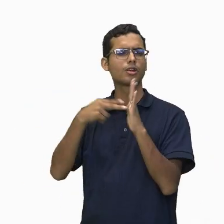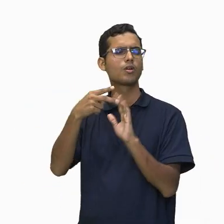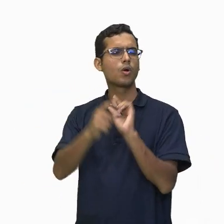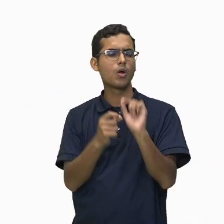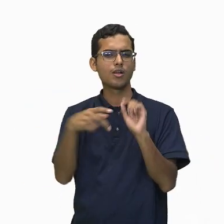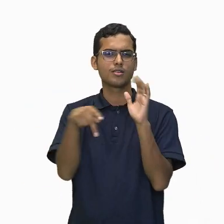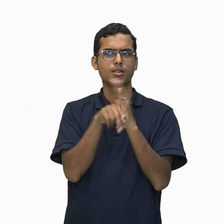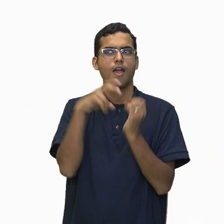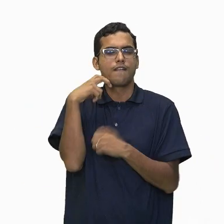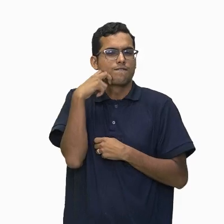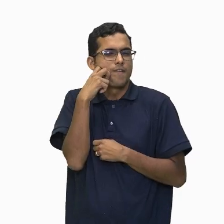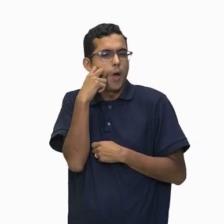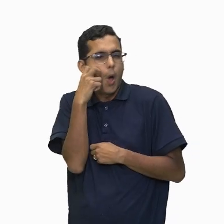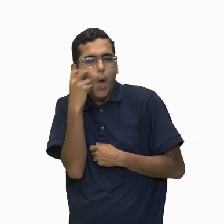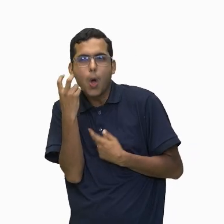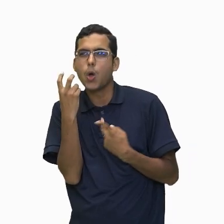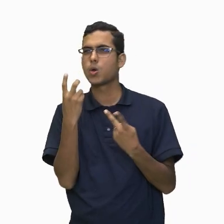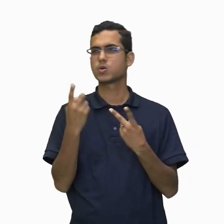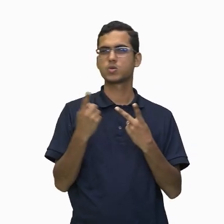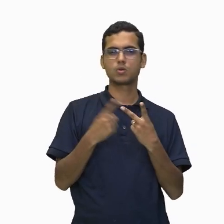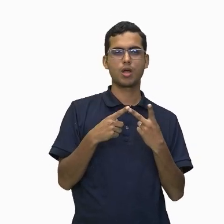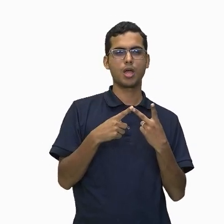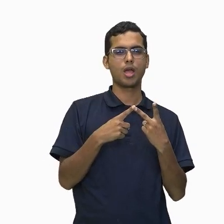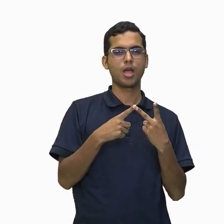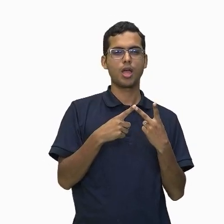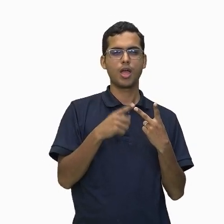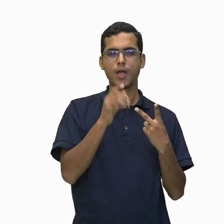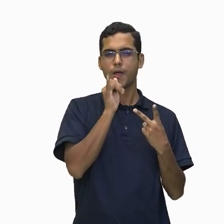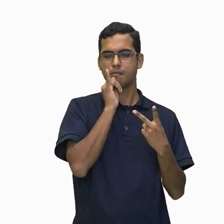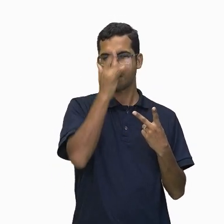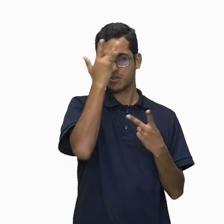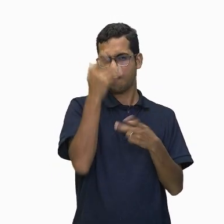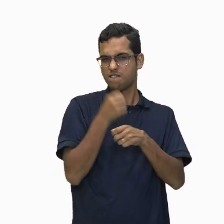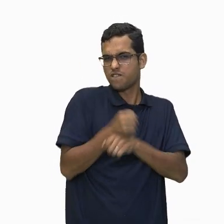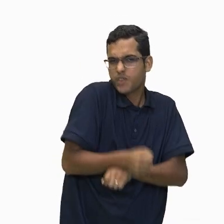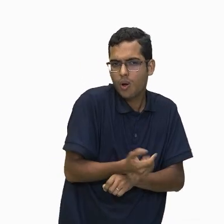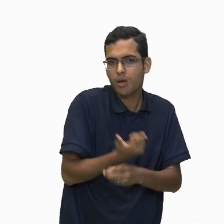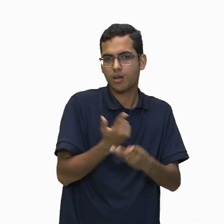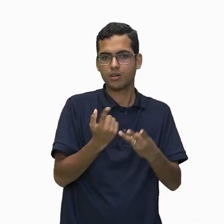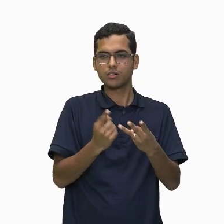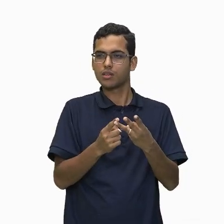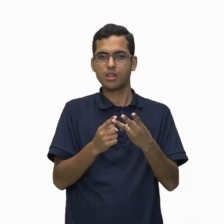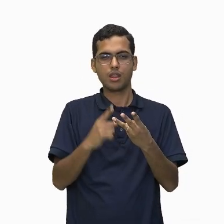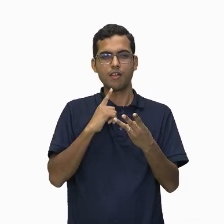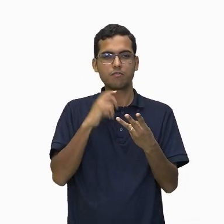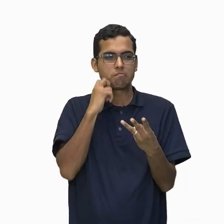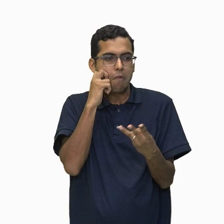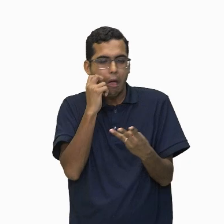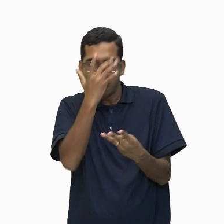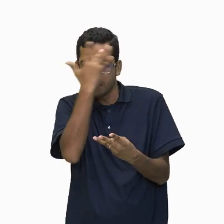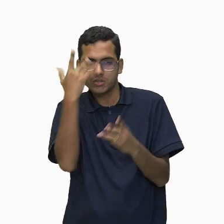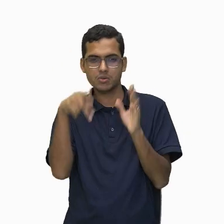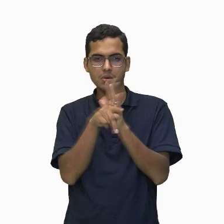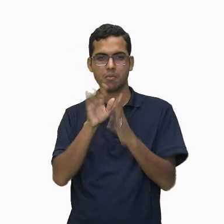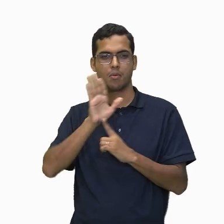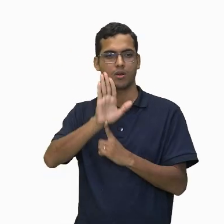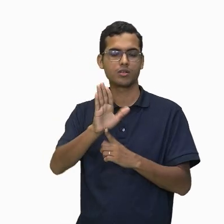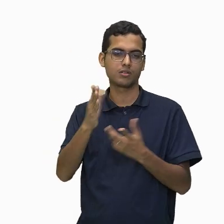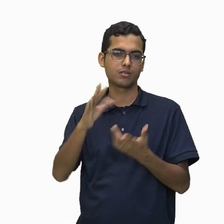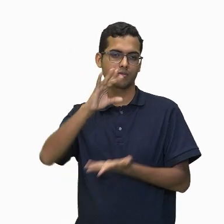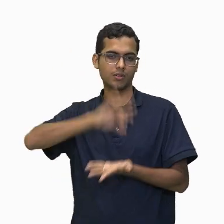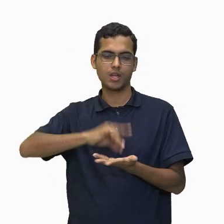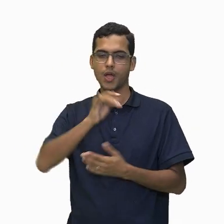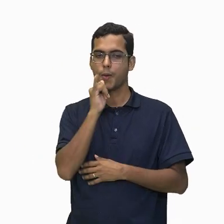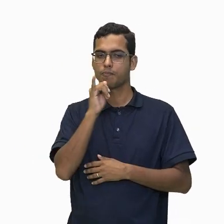ou forçado. E o exemplo, that video was so cringe. Aquele vídeo foi super